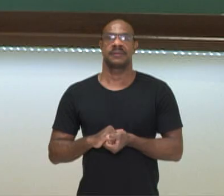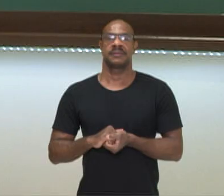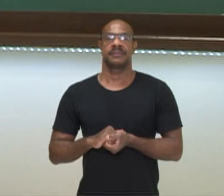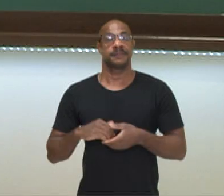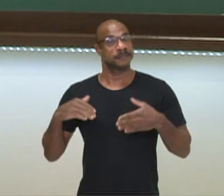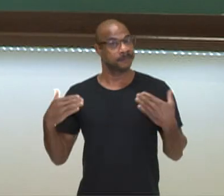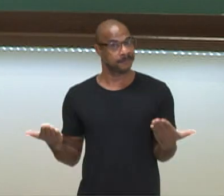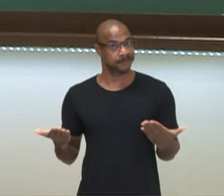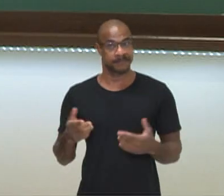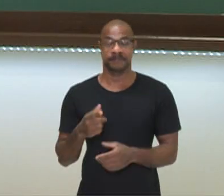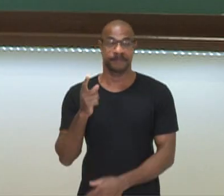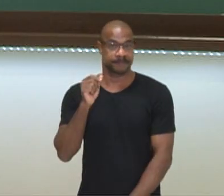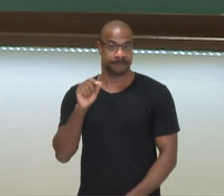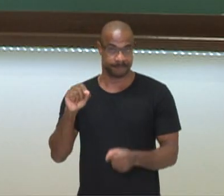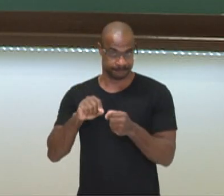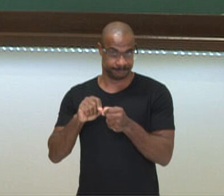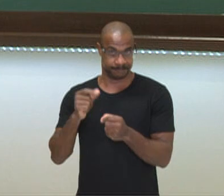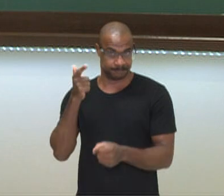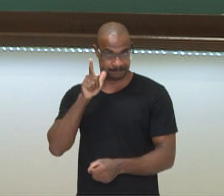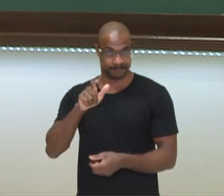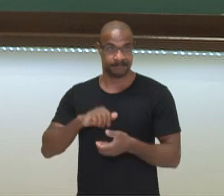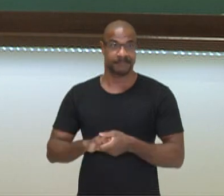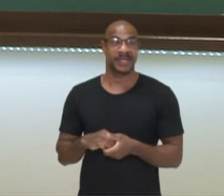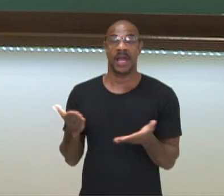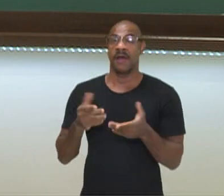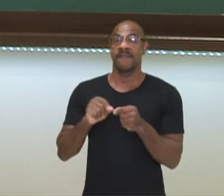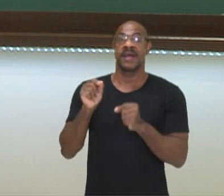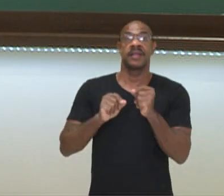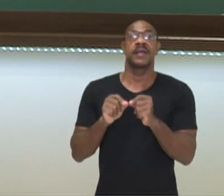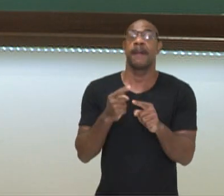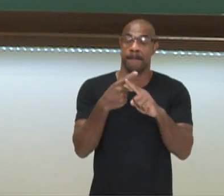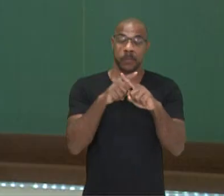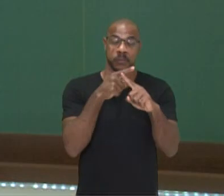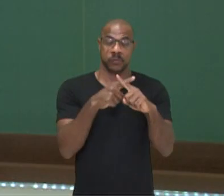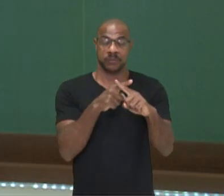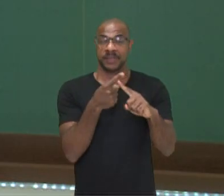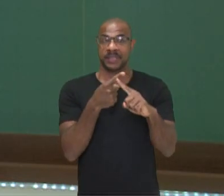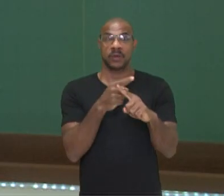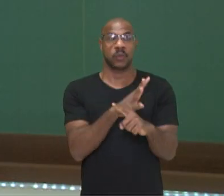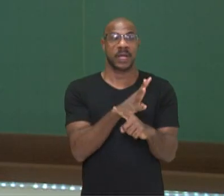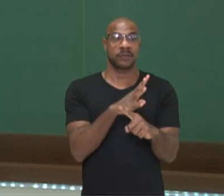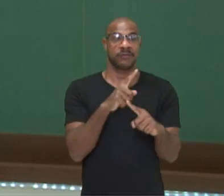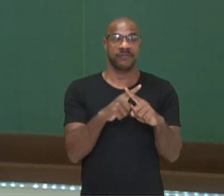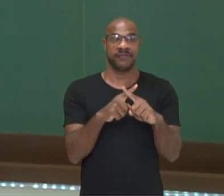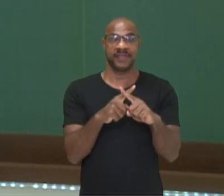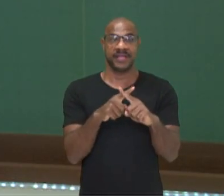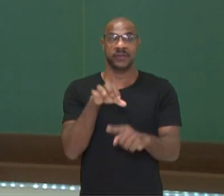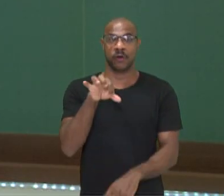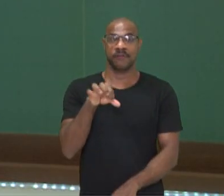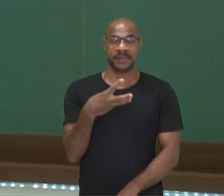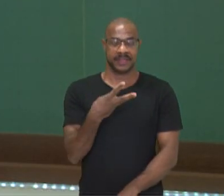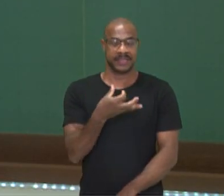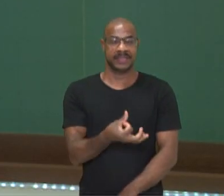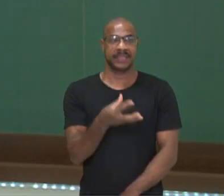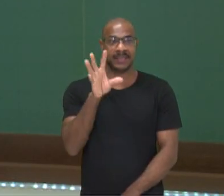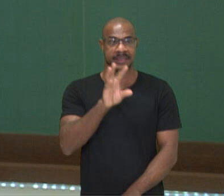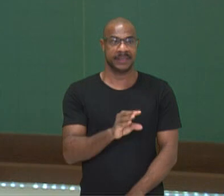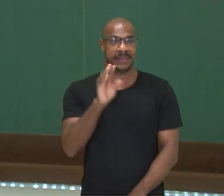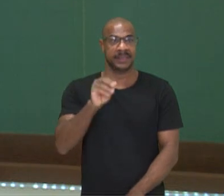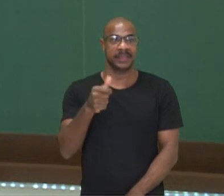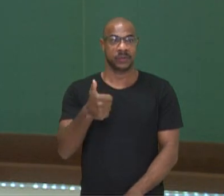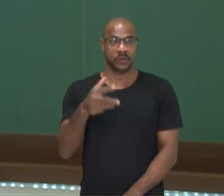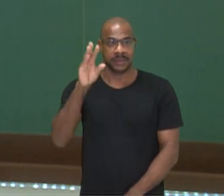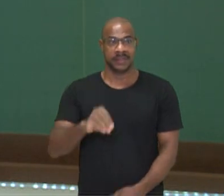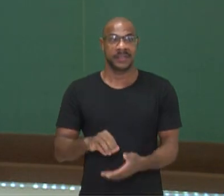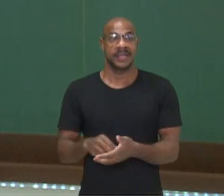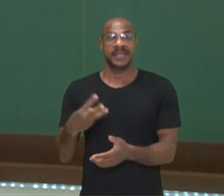E aí, resolveram? Olha lá, vou resolver primeiro a multiplicação. 4 vezes 9, 36. 3 vezes